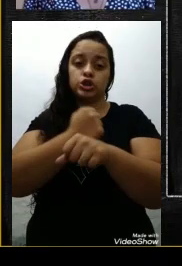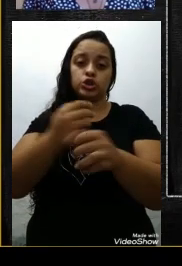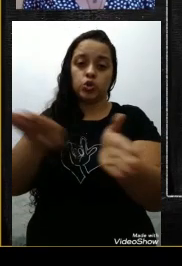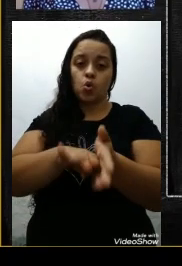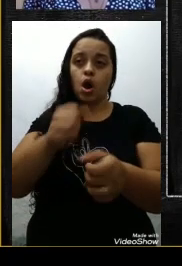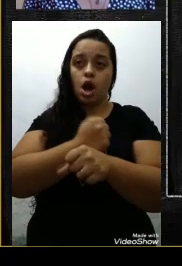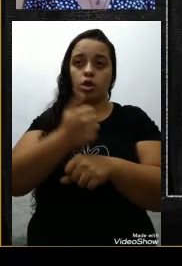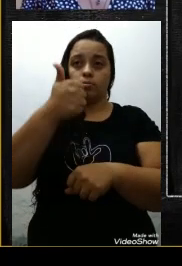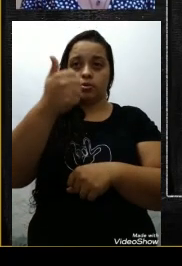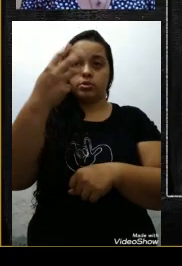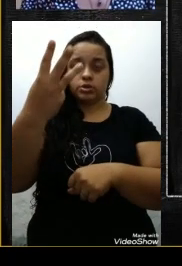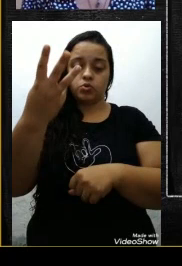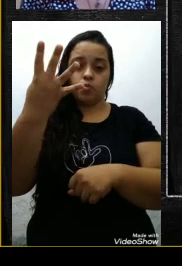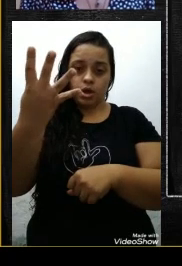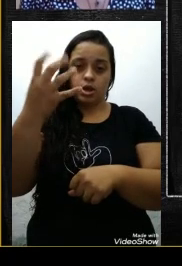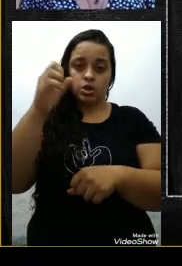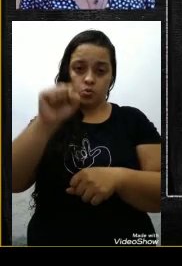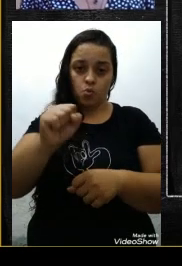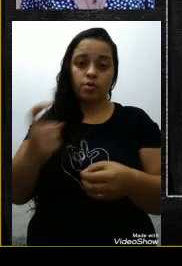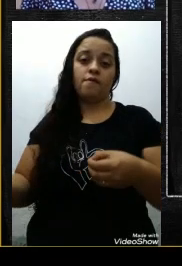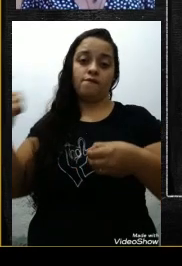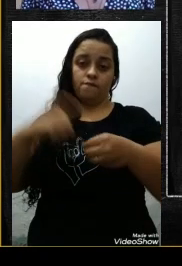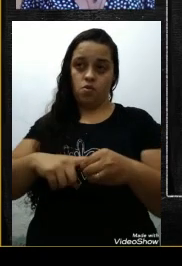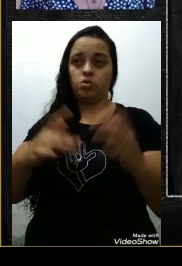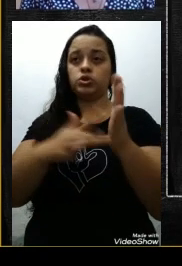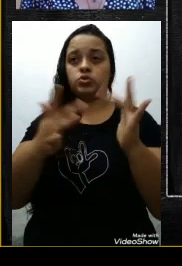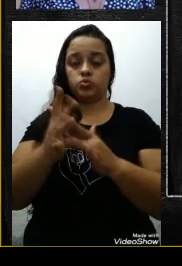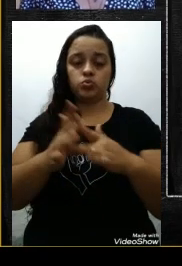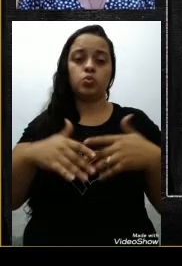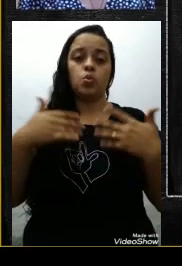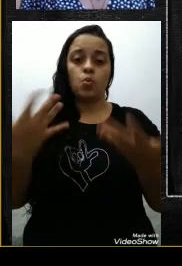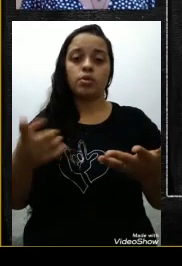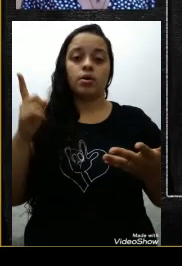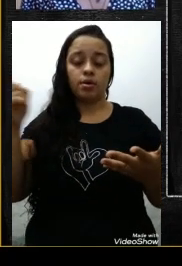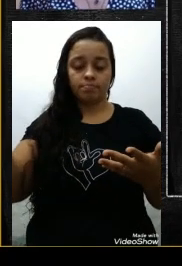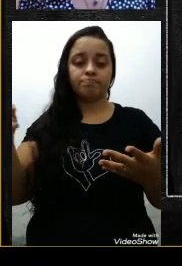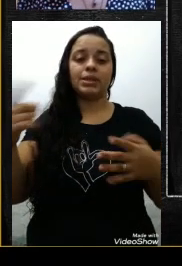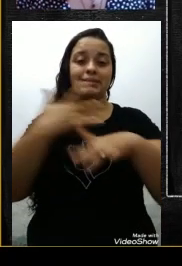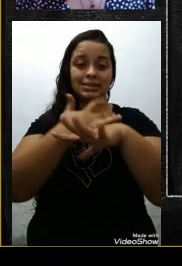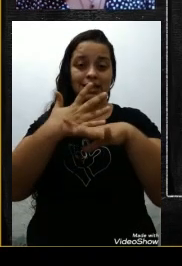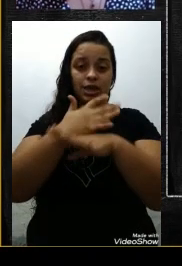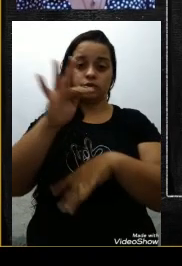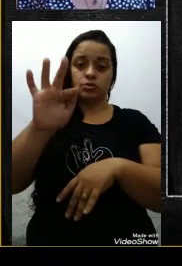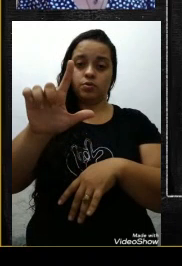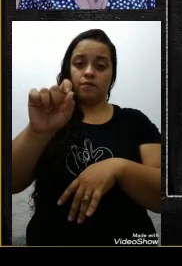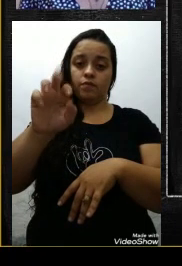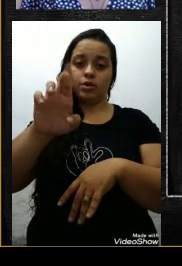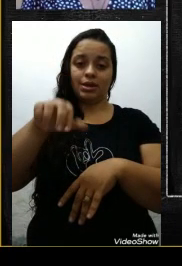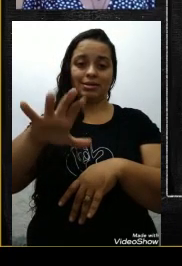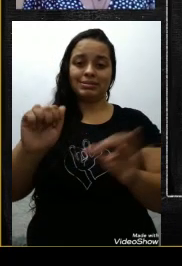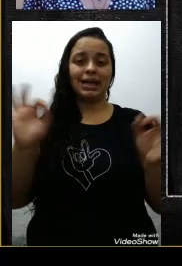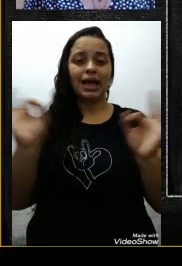ao ano profícuo da encarnação do Filho de Deus, de 1348, quando na egrégia cidade de Florença,